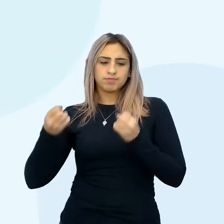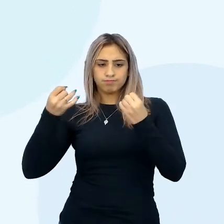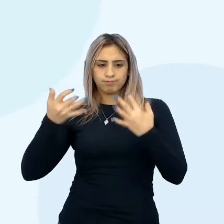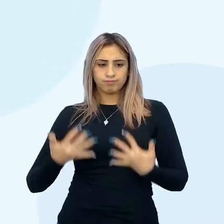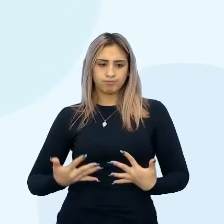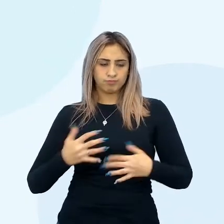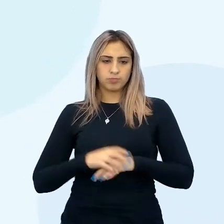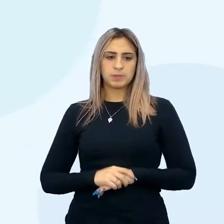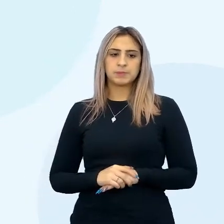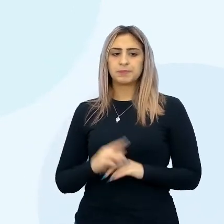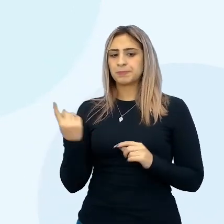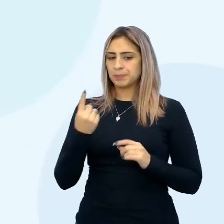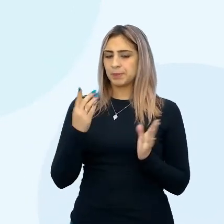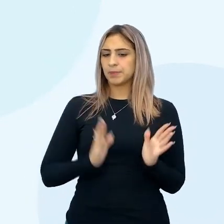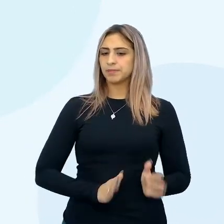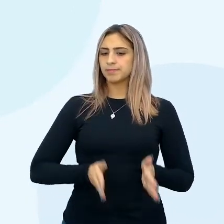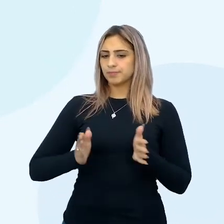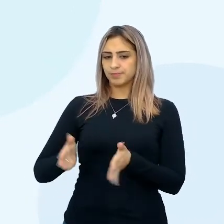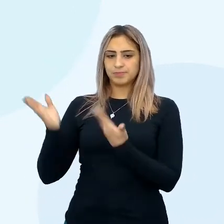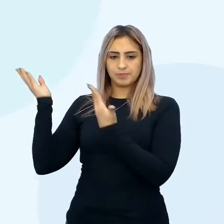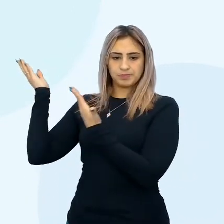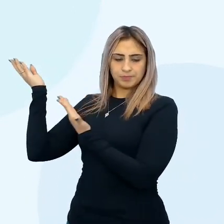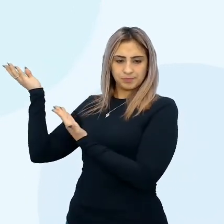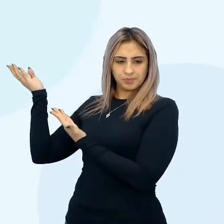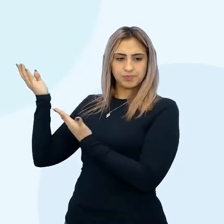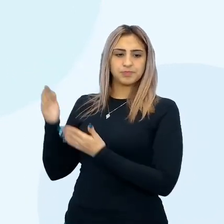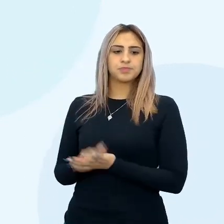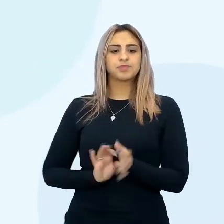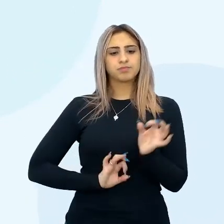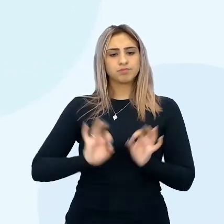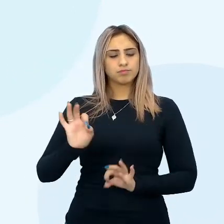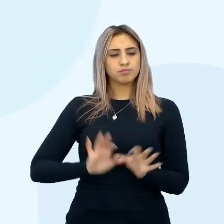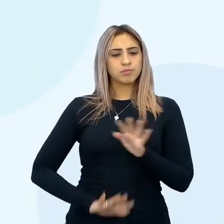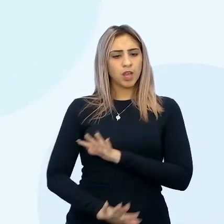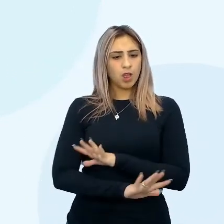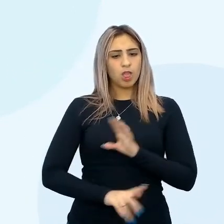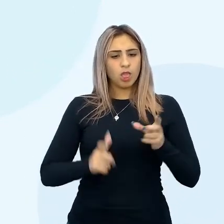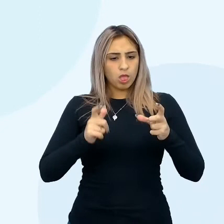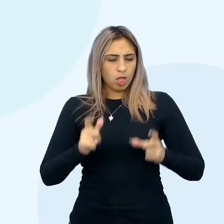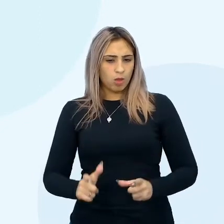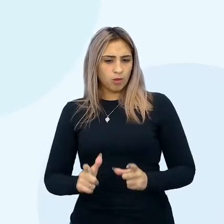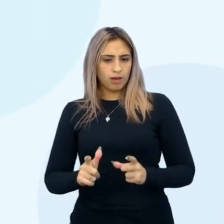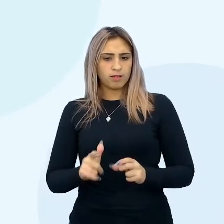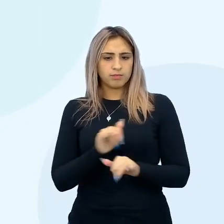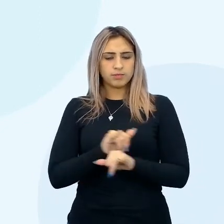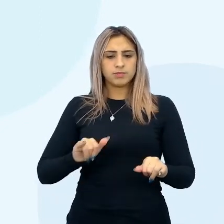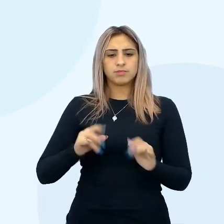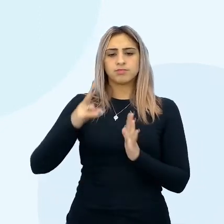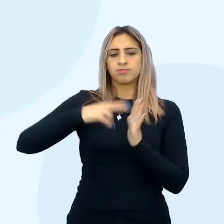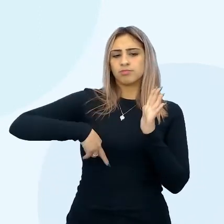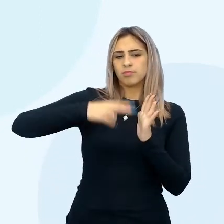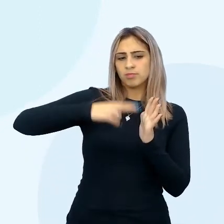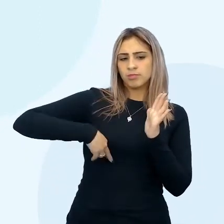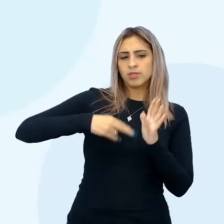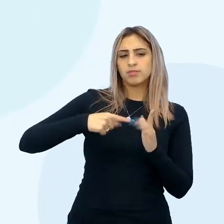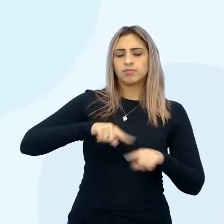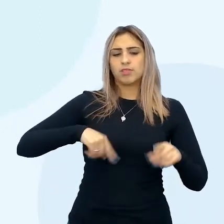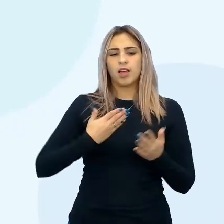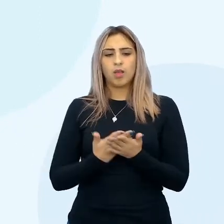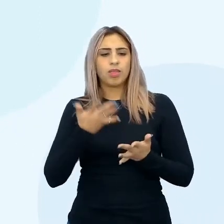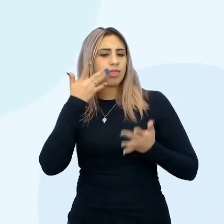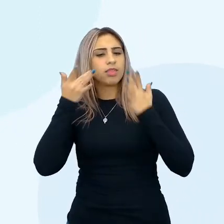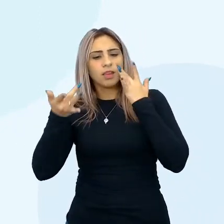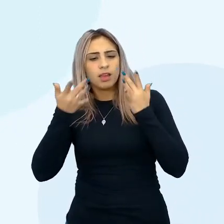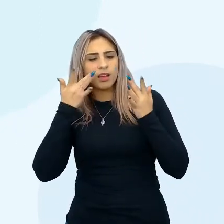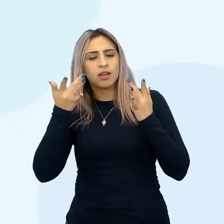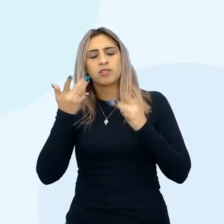Primeiro passo, professora Tayana, qual seria? Então vamos lá, primeiro você tem que organizar, né? A organização do espaço de exibição, sala de leitura, sala de aula, teatro,